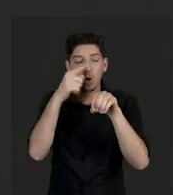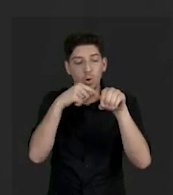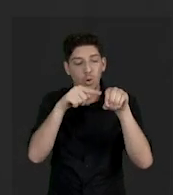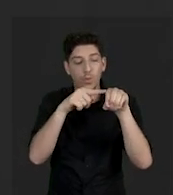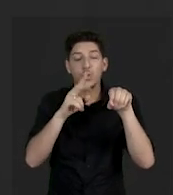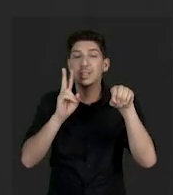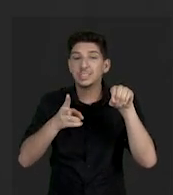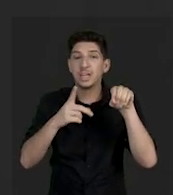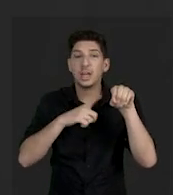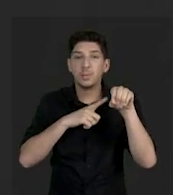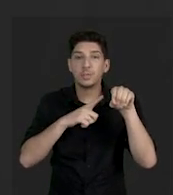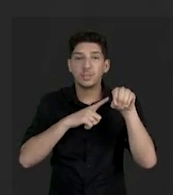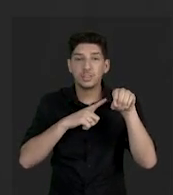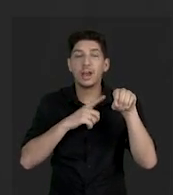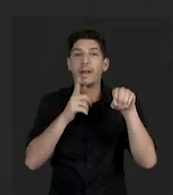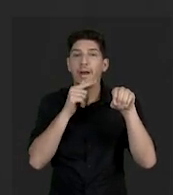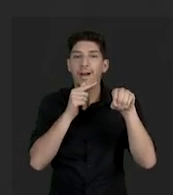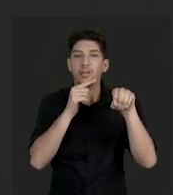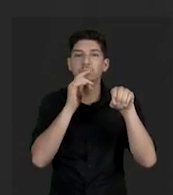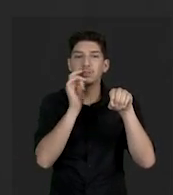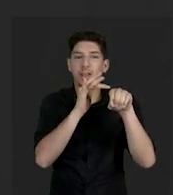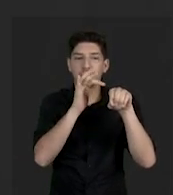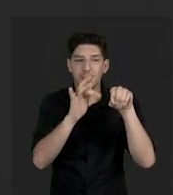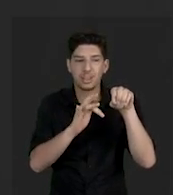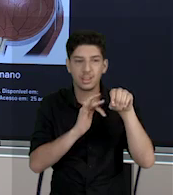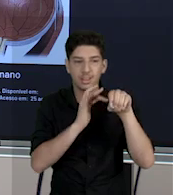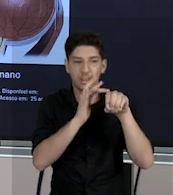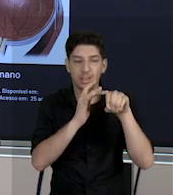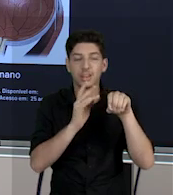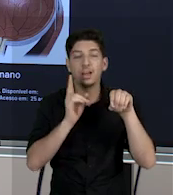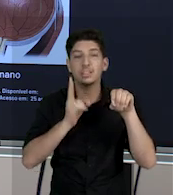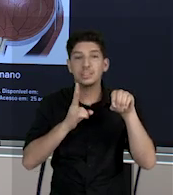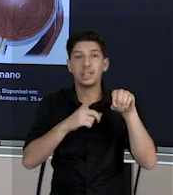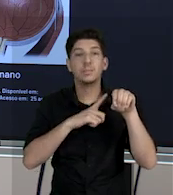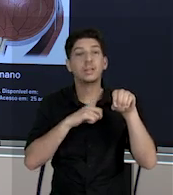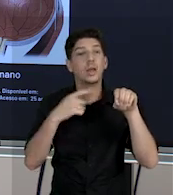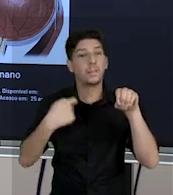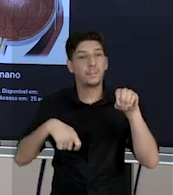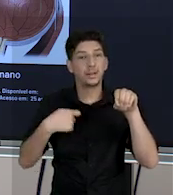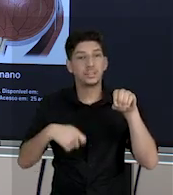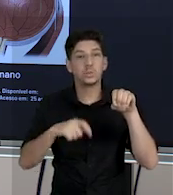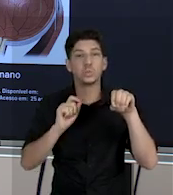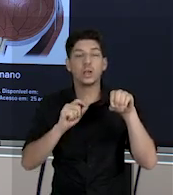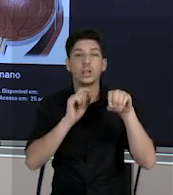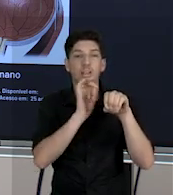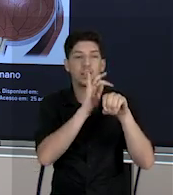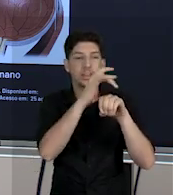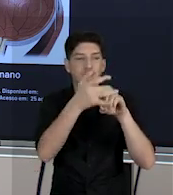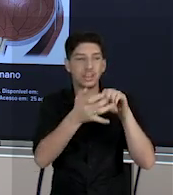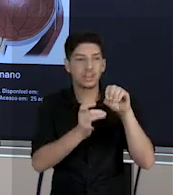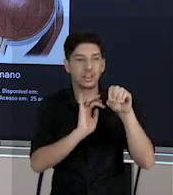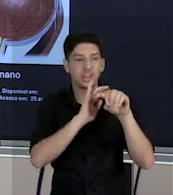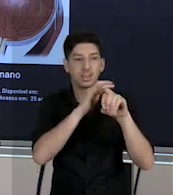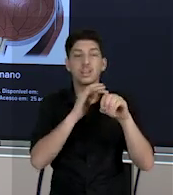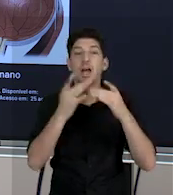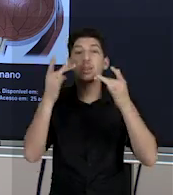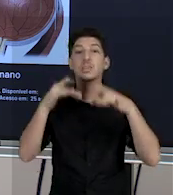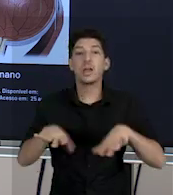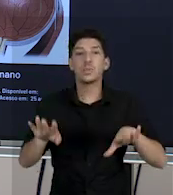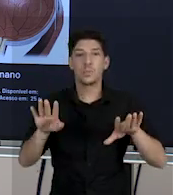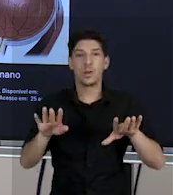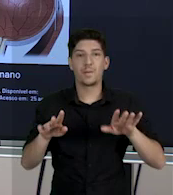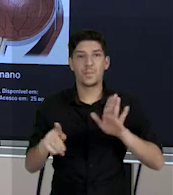lubrificando essa superfície ali do globo ocular. Então, o tempo todo a gente tem uma umidadezinha natural produzida